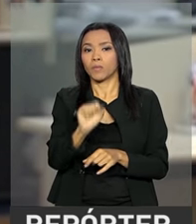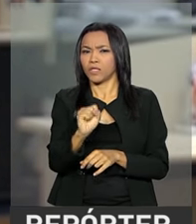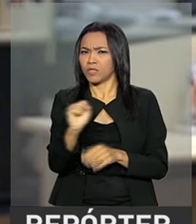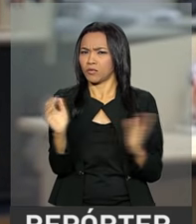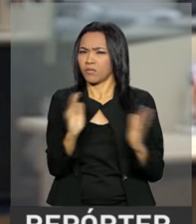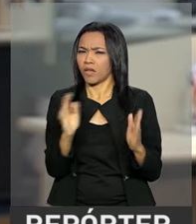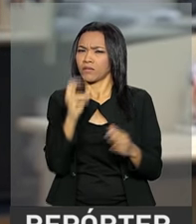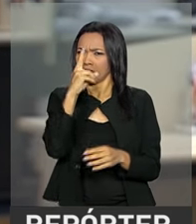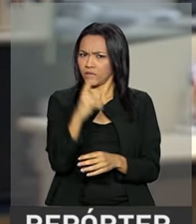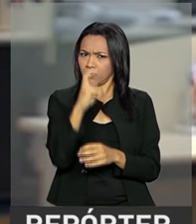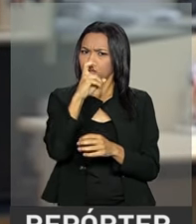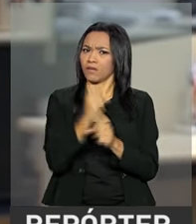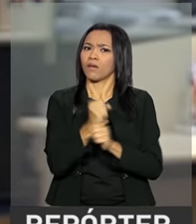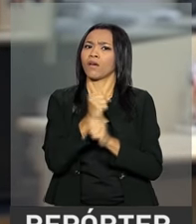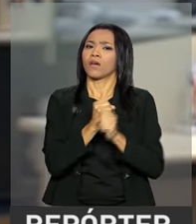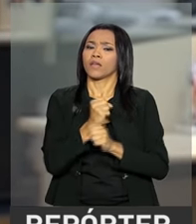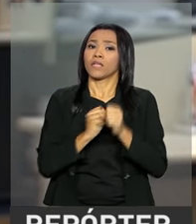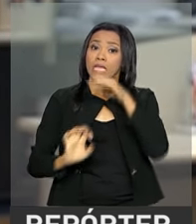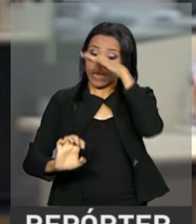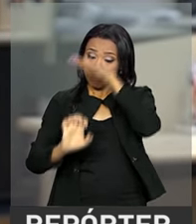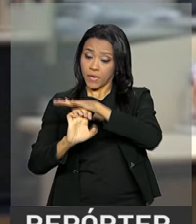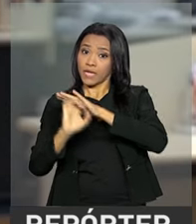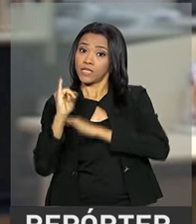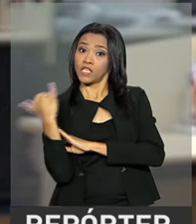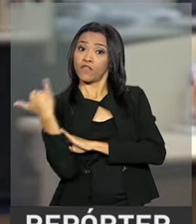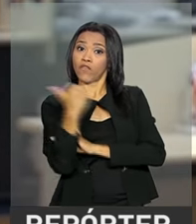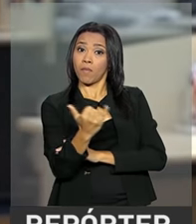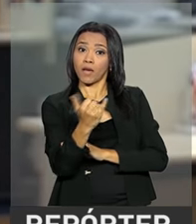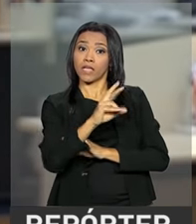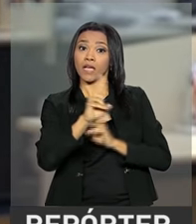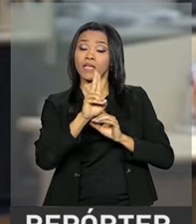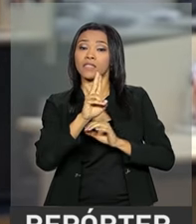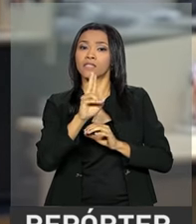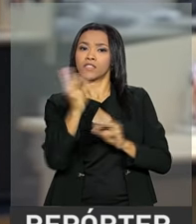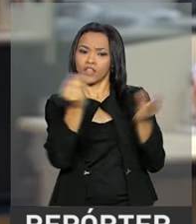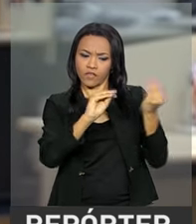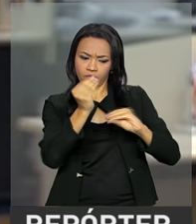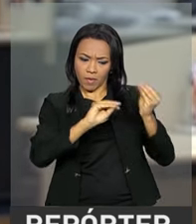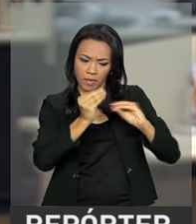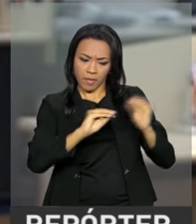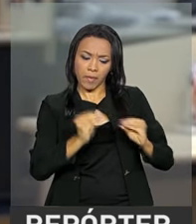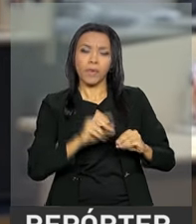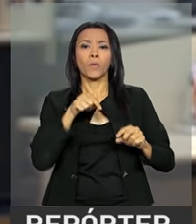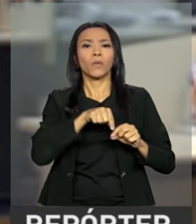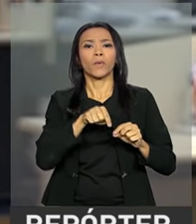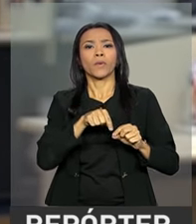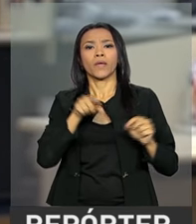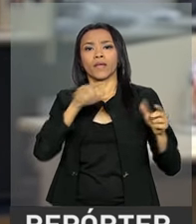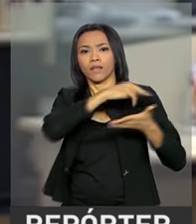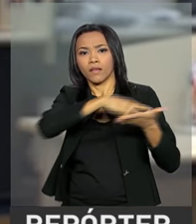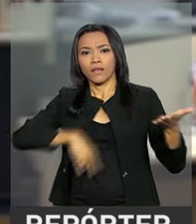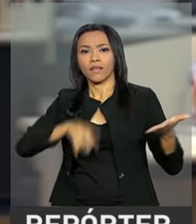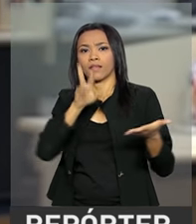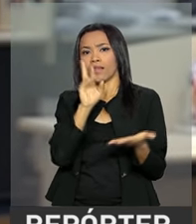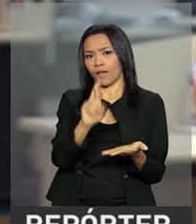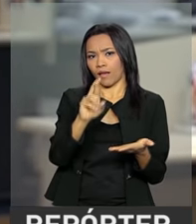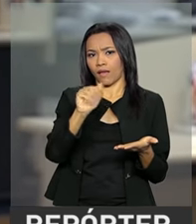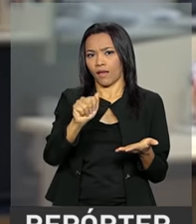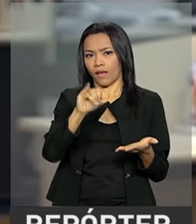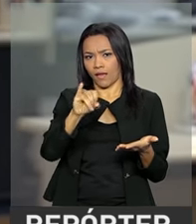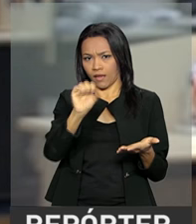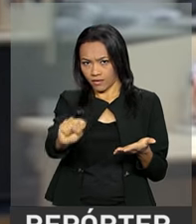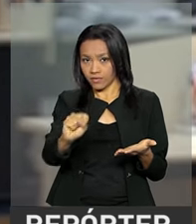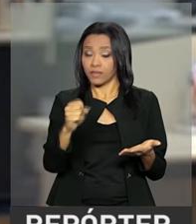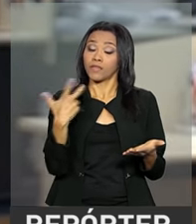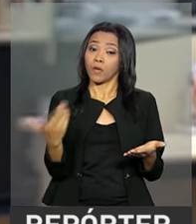empresa onde ele trabalha deve ter informado corretamente os dados dele na RAIS, a Relação Anual de Informação Social. Para poder retirar